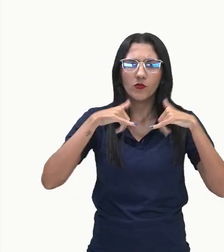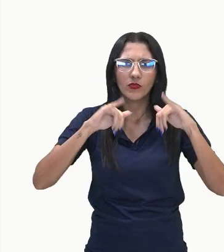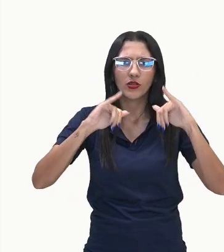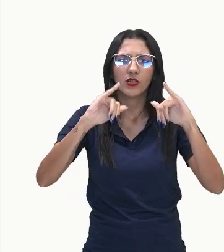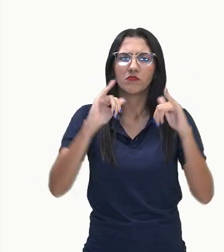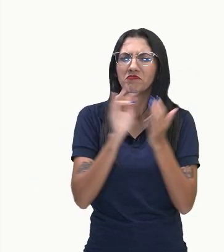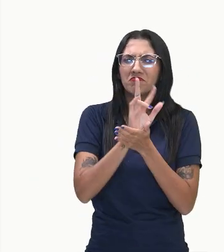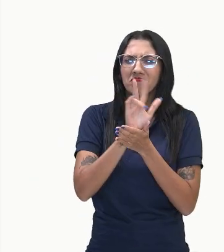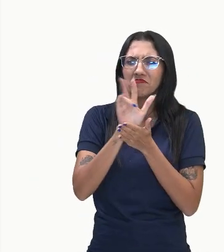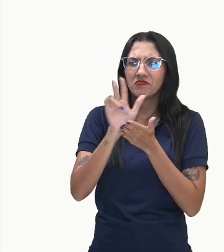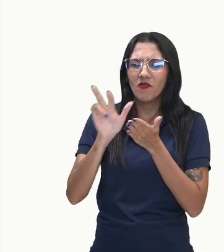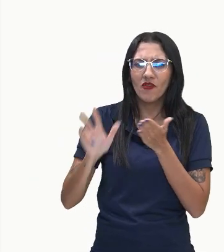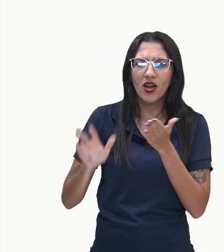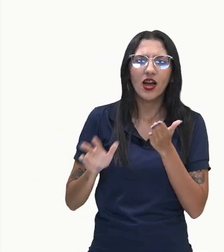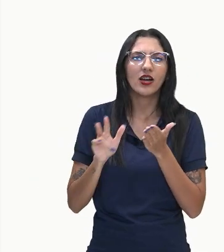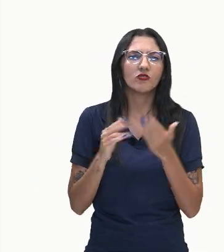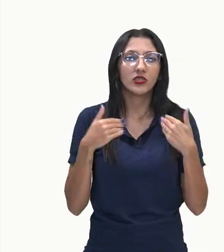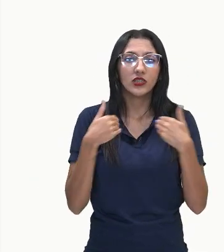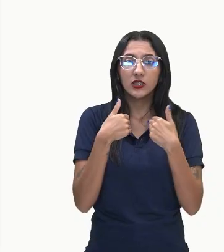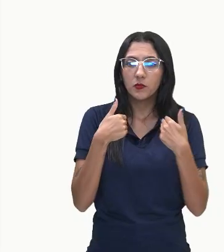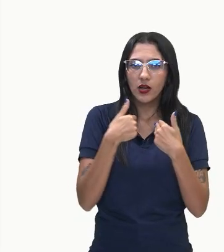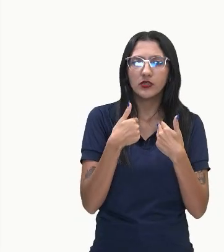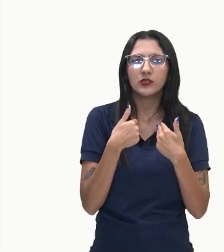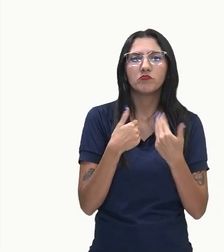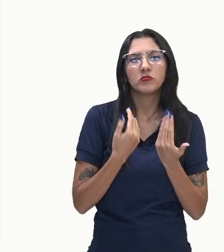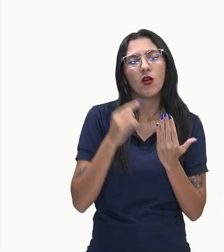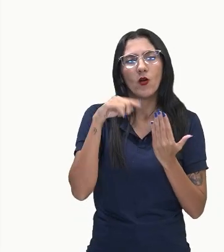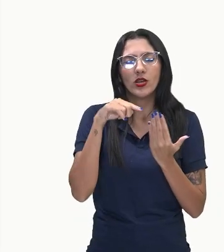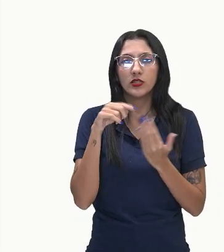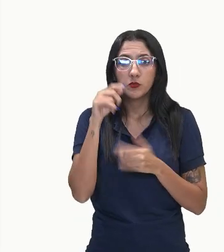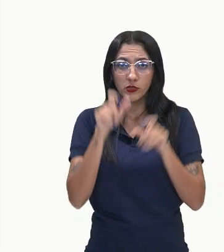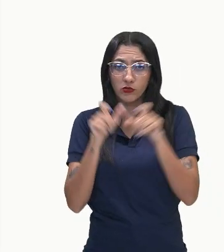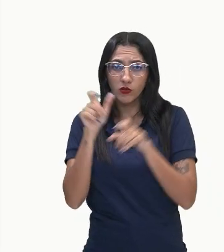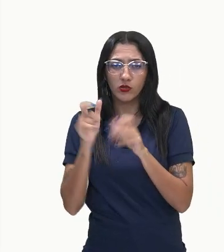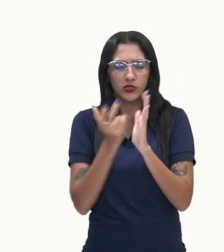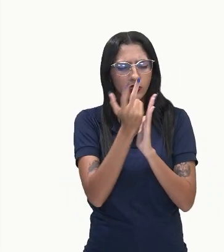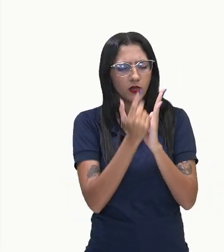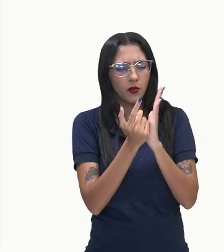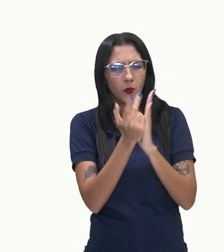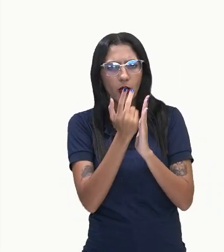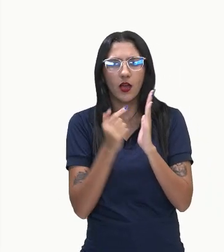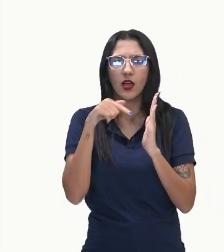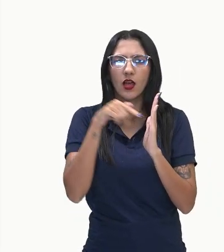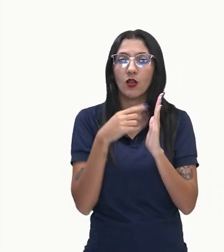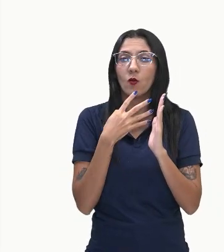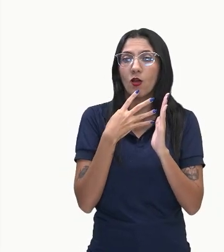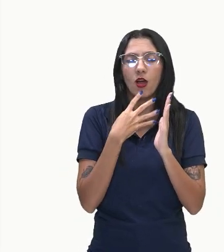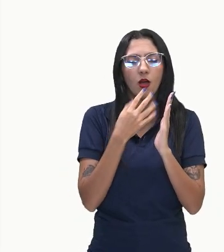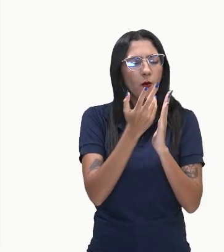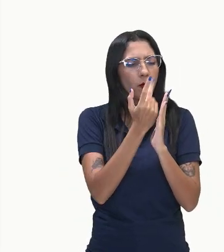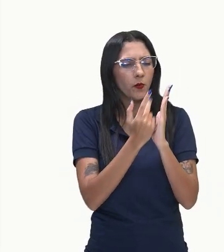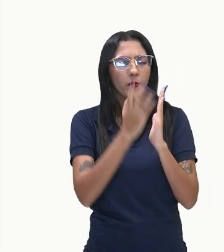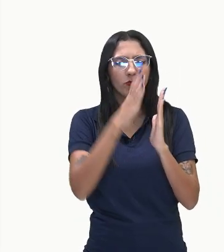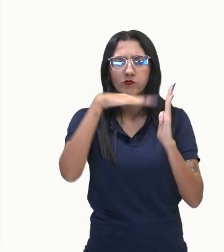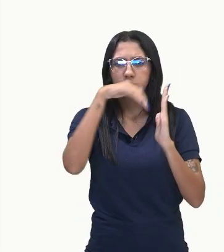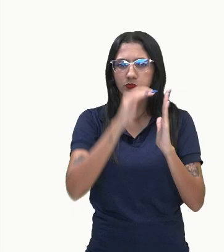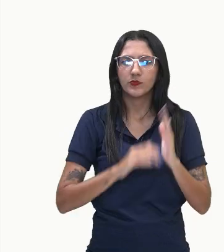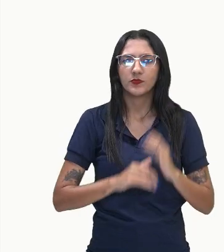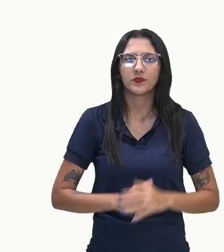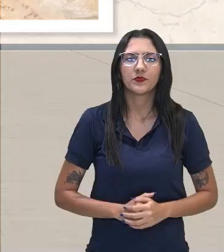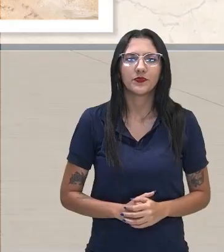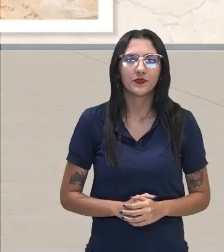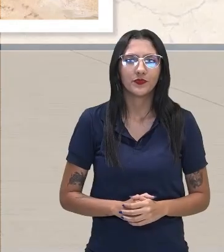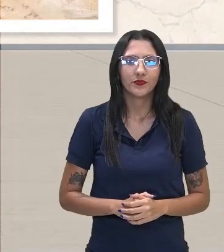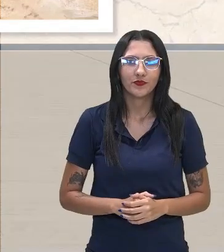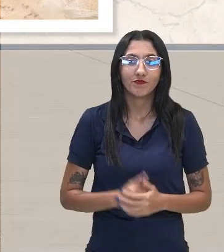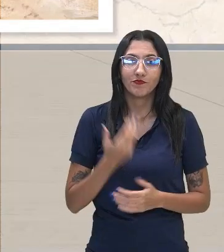compreensivelmente realizados por quem conhecia esses temas, ou seja, os caçadores. E vamos mostrar aqui